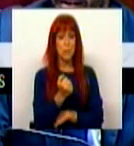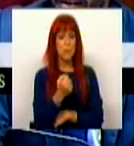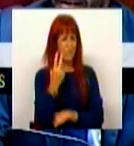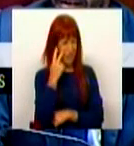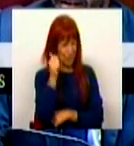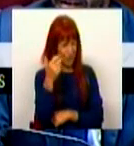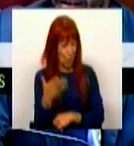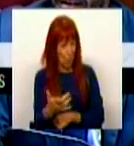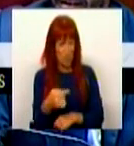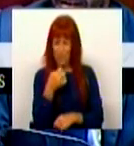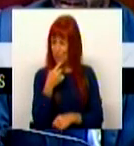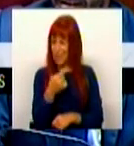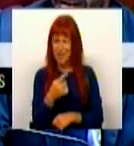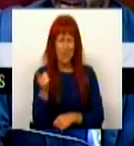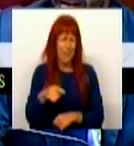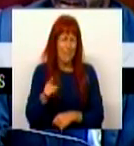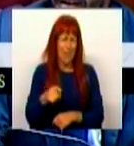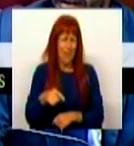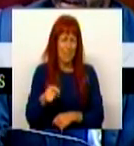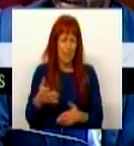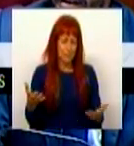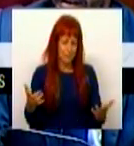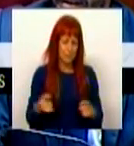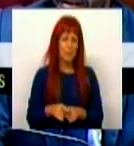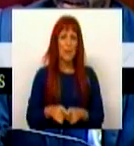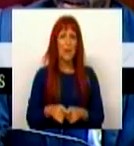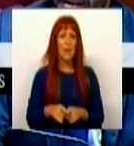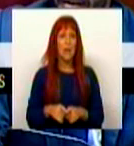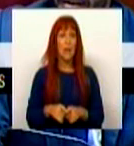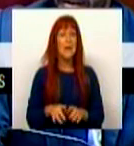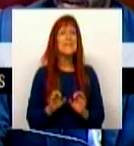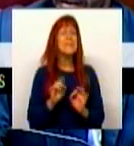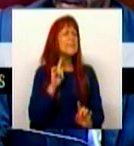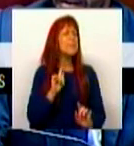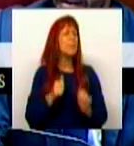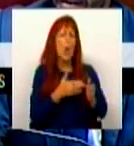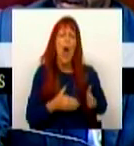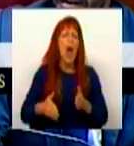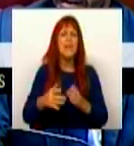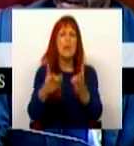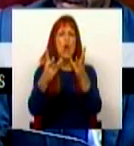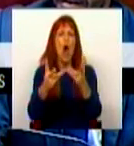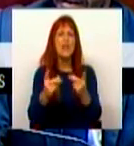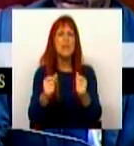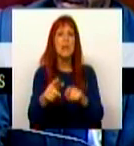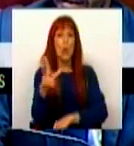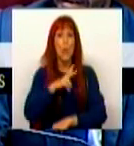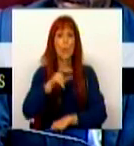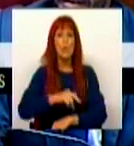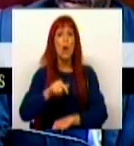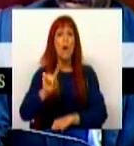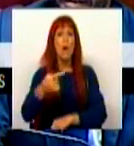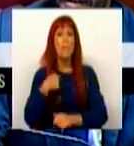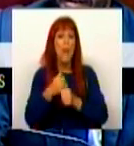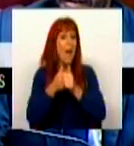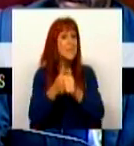bem, ainda hoje aqui foi citado tantas vezes, acertou exatamente na trajetória orçamental que Portugal iria